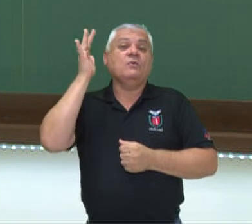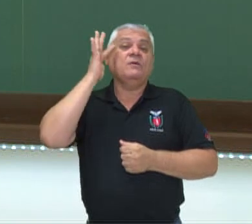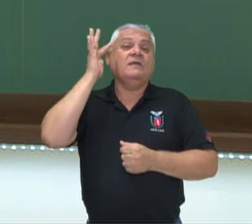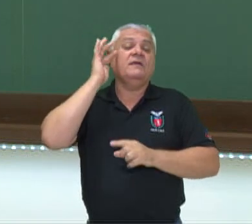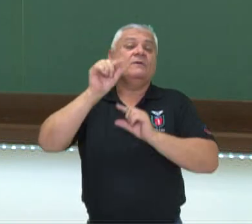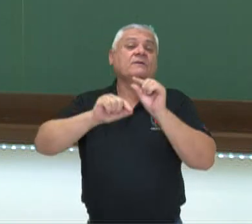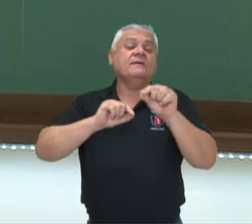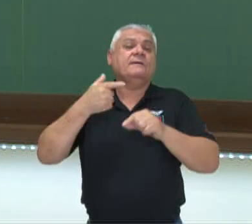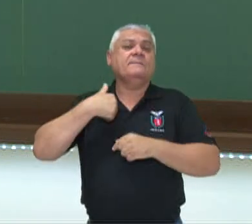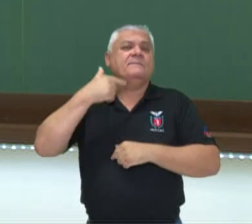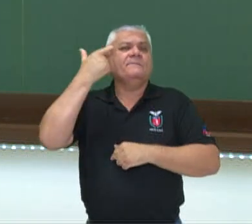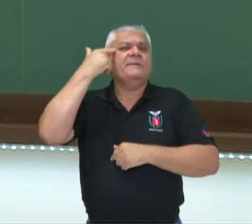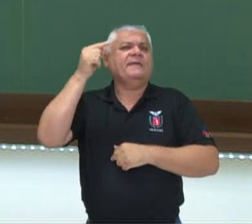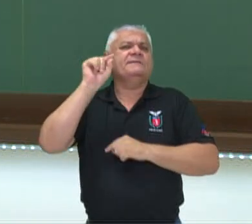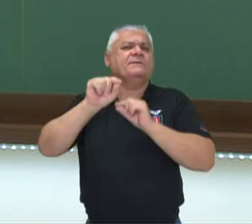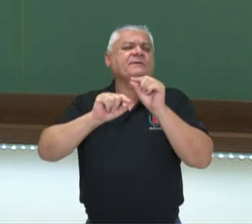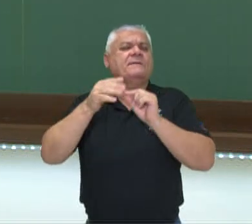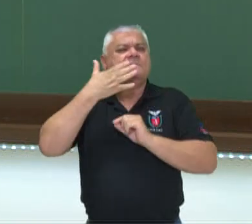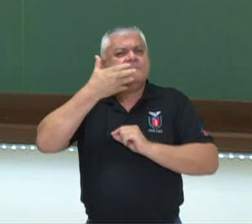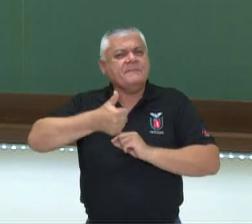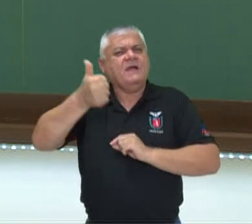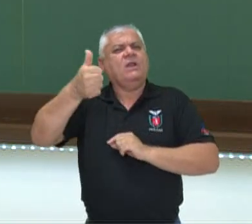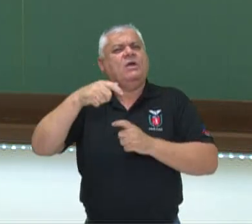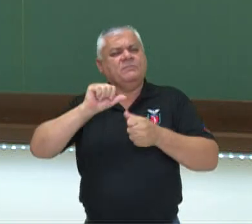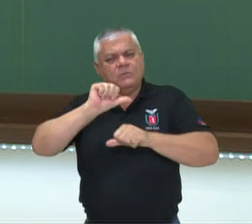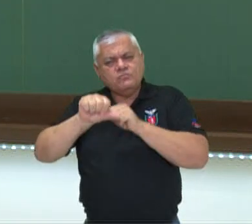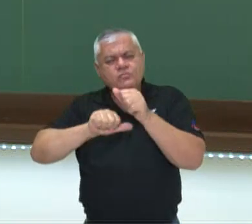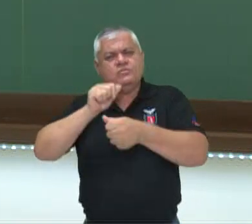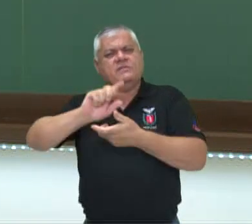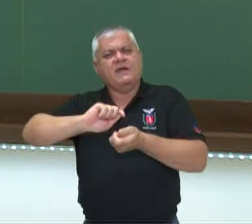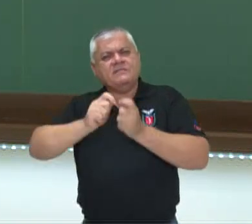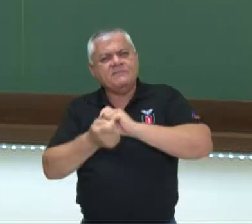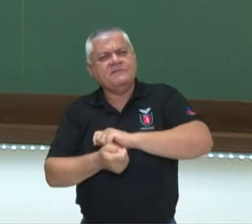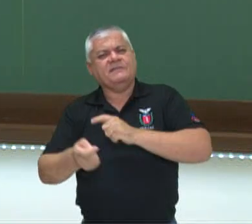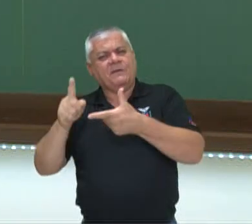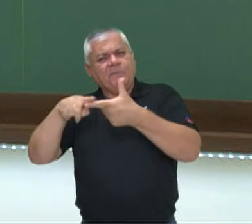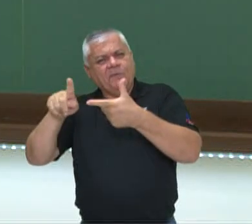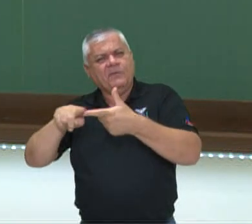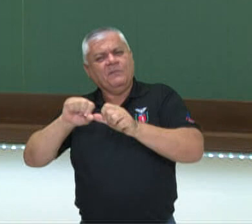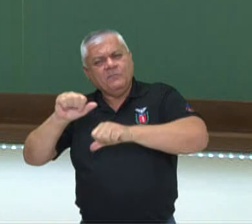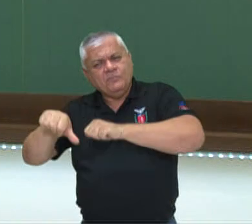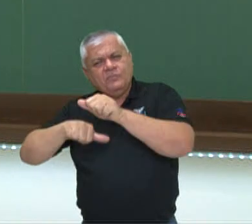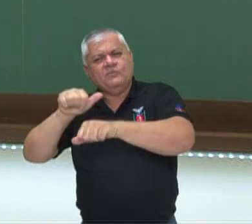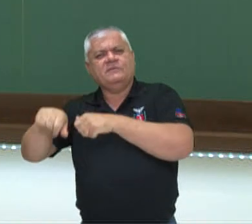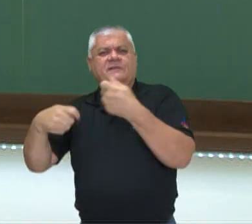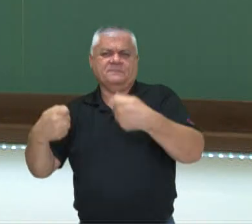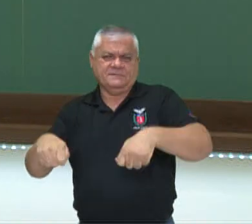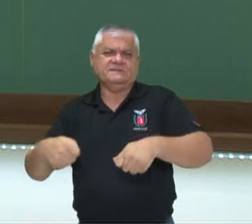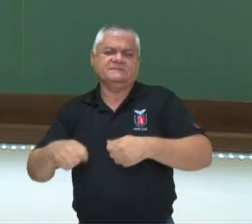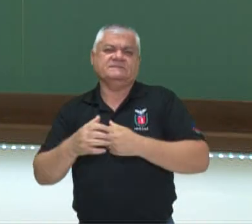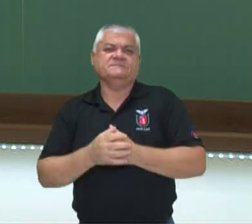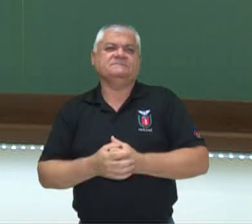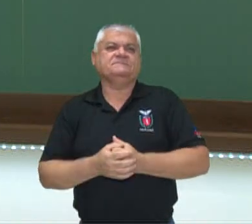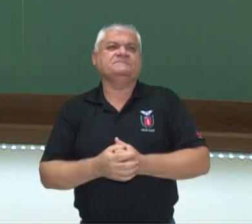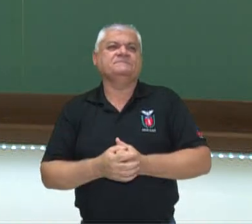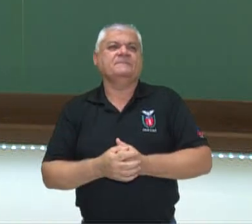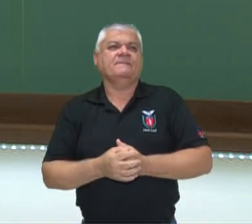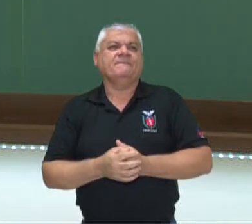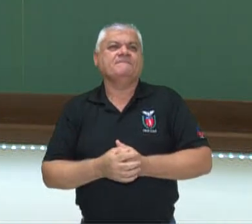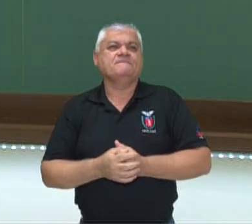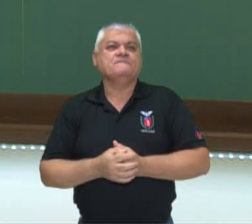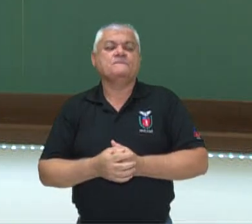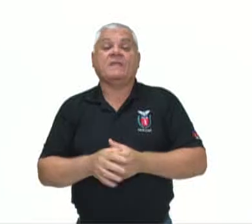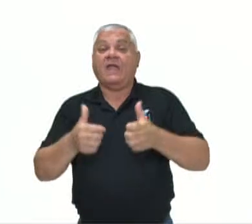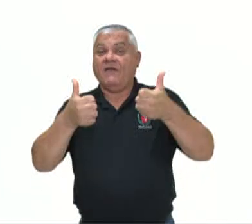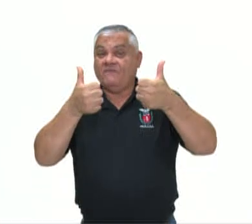e pensada uma teoria melhor, que resolvesse melhor alguns problemas ali enfrentados pelos cientistas.